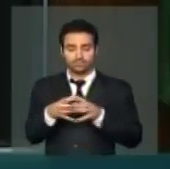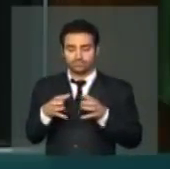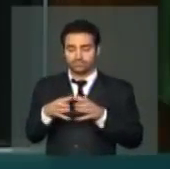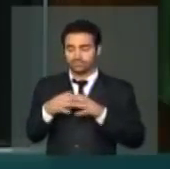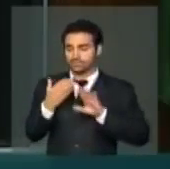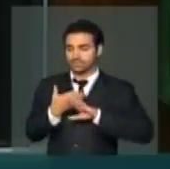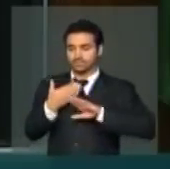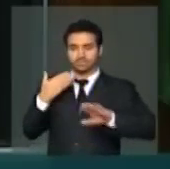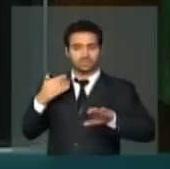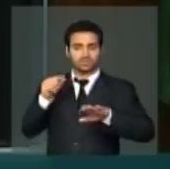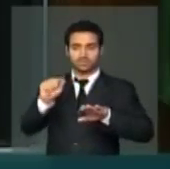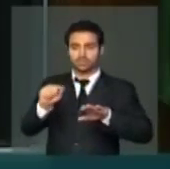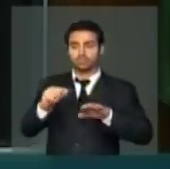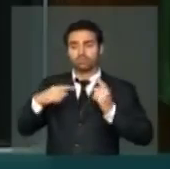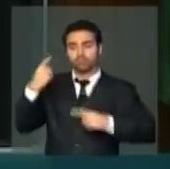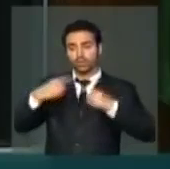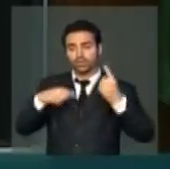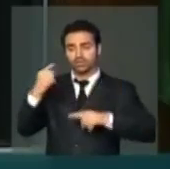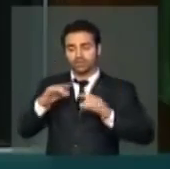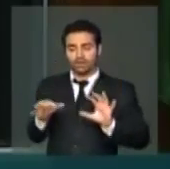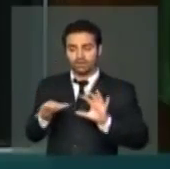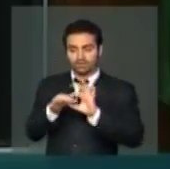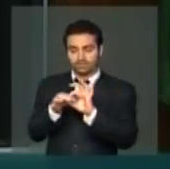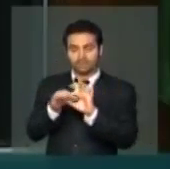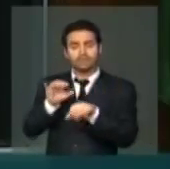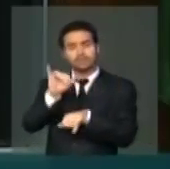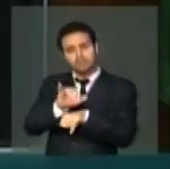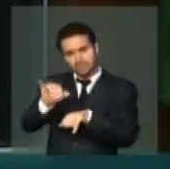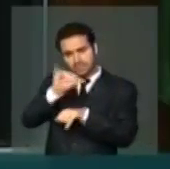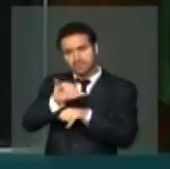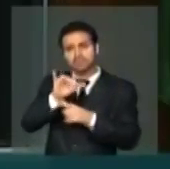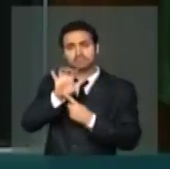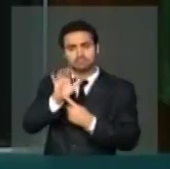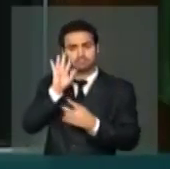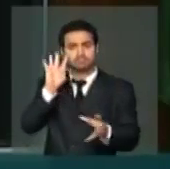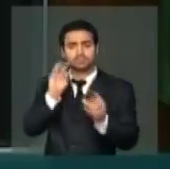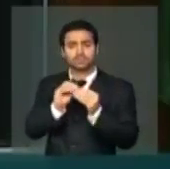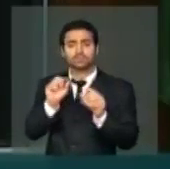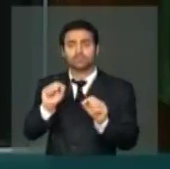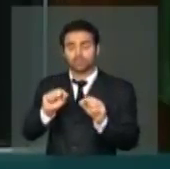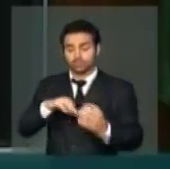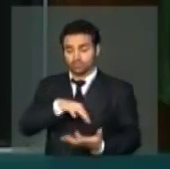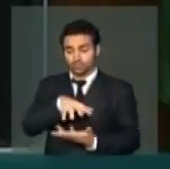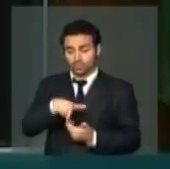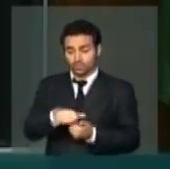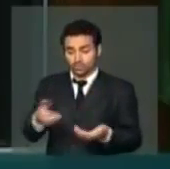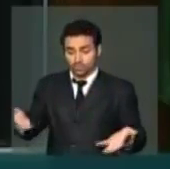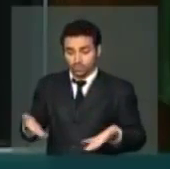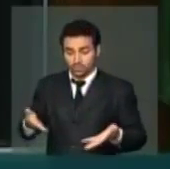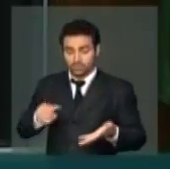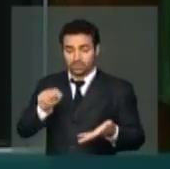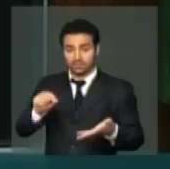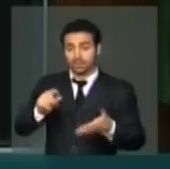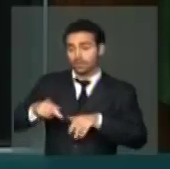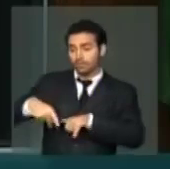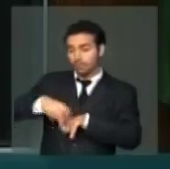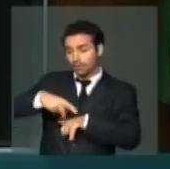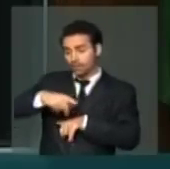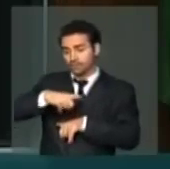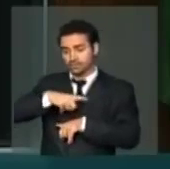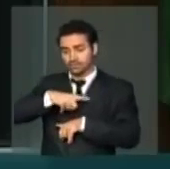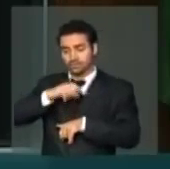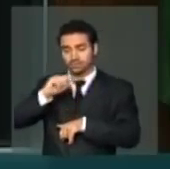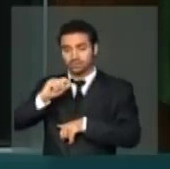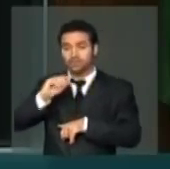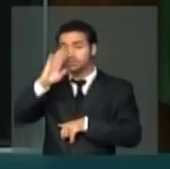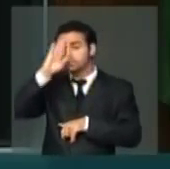correta política de alianças. Importante observar que no mundo globalizado de hoje, as nações desenvolvidas,